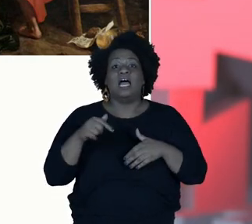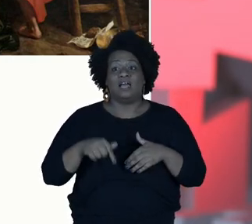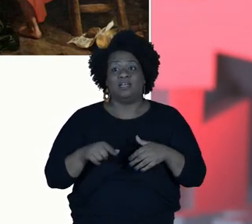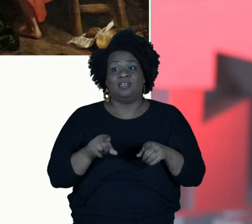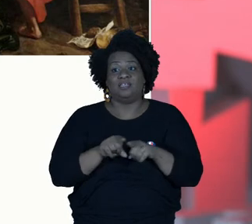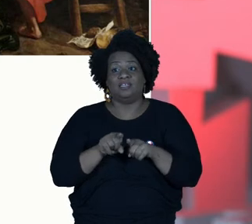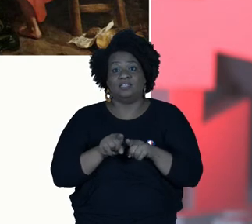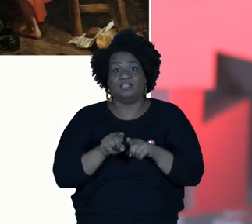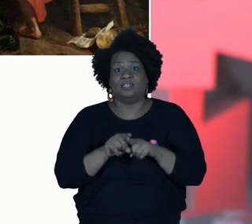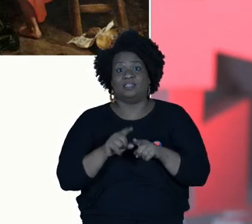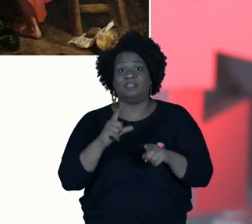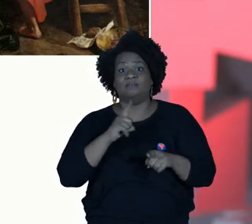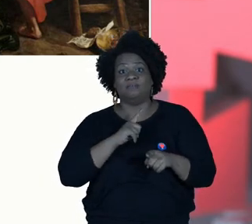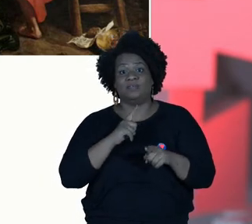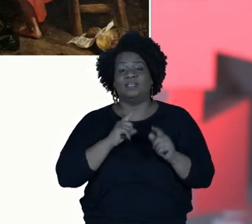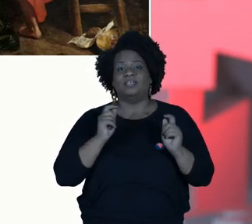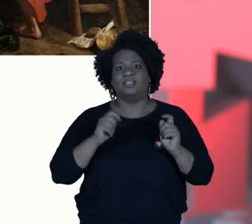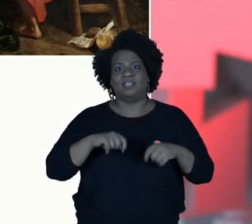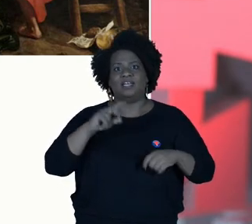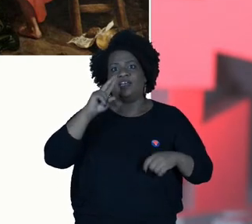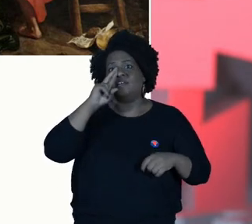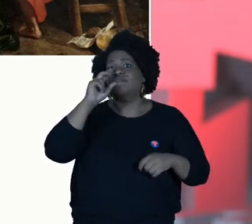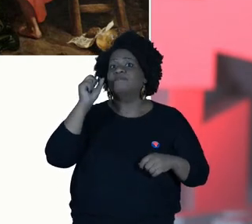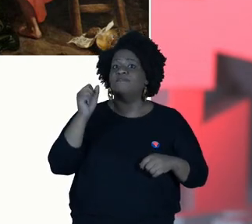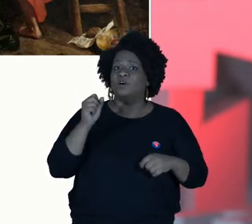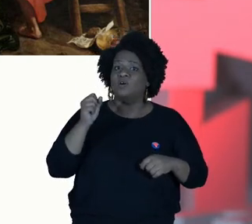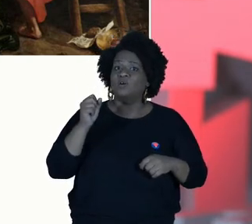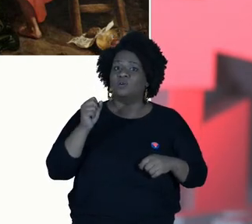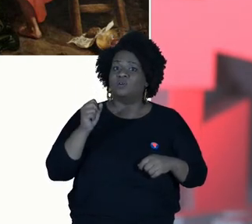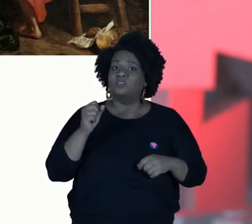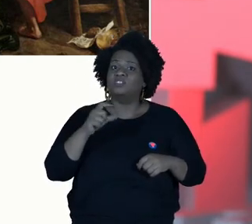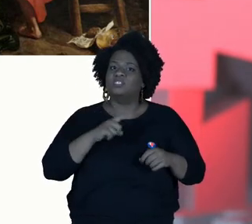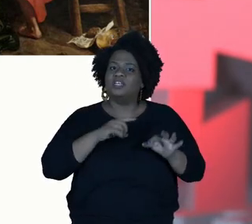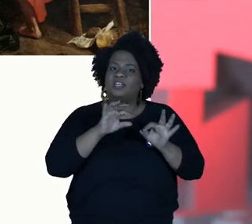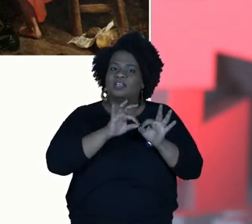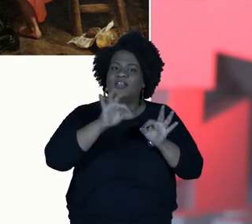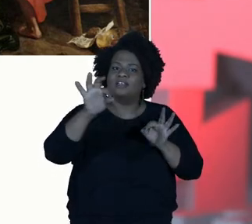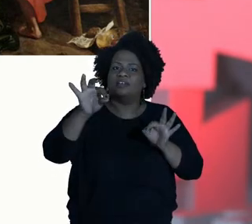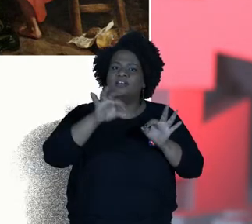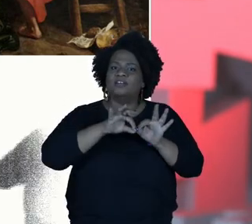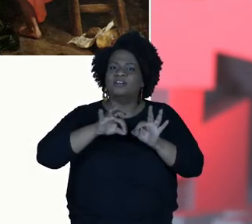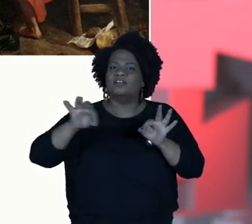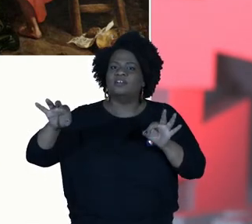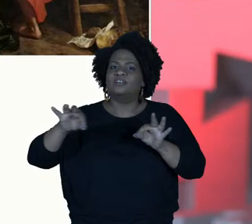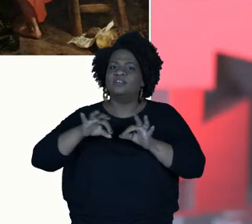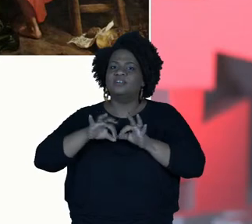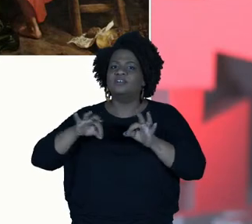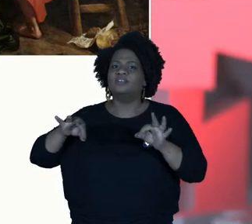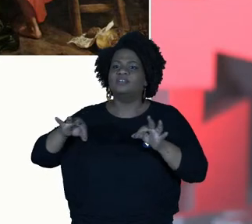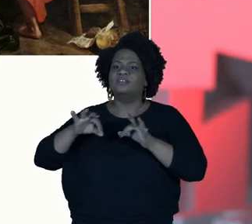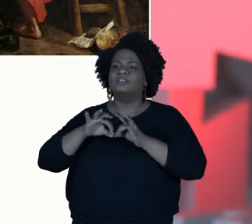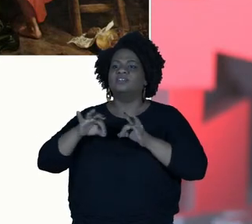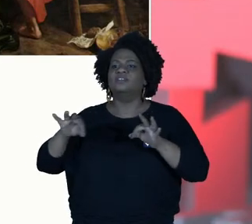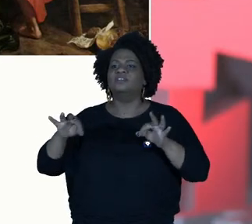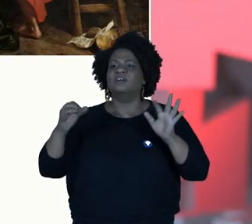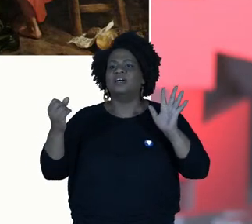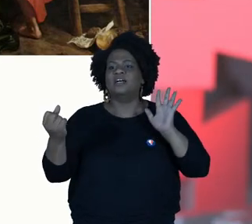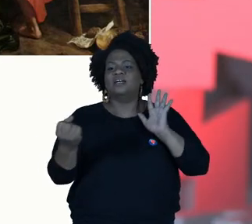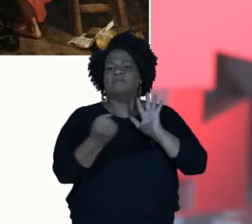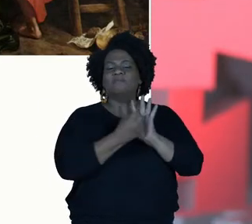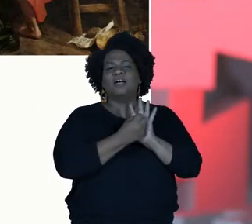tem um esquema diagonal muito forte. São essas diagonais no Barroco que marcam